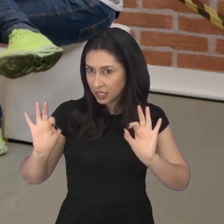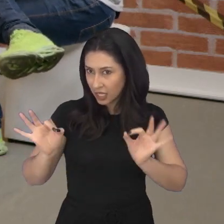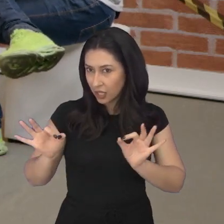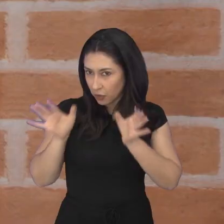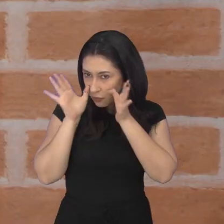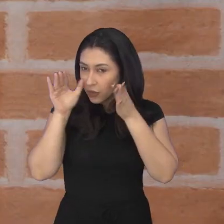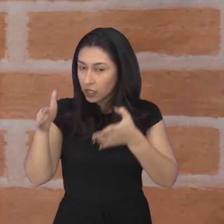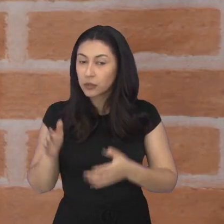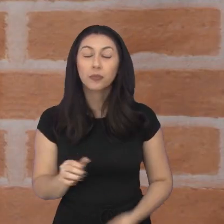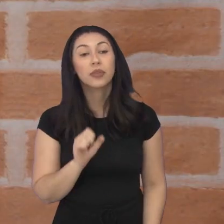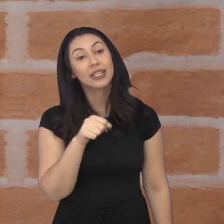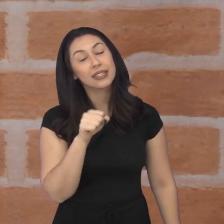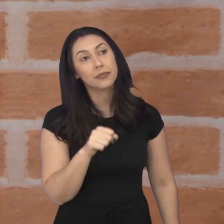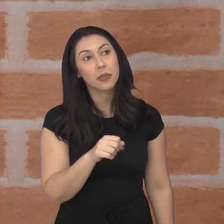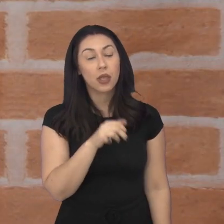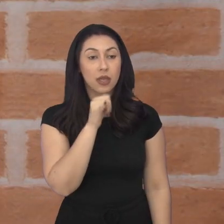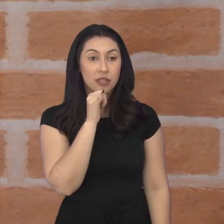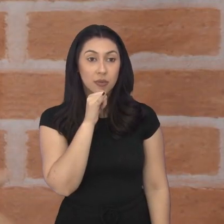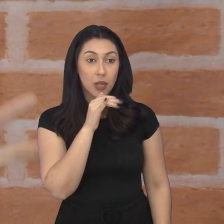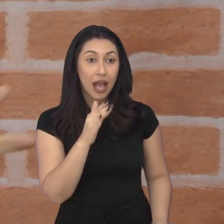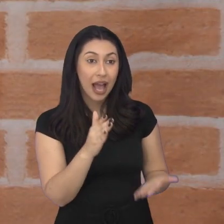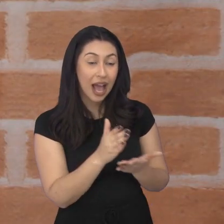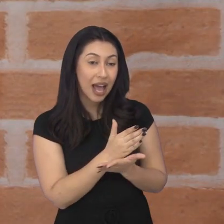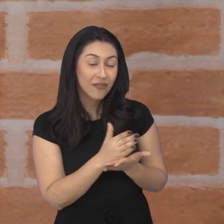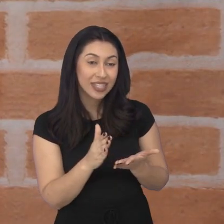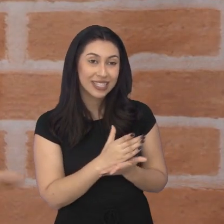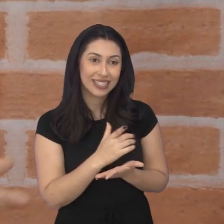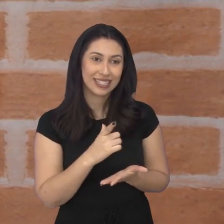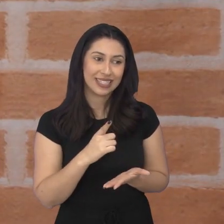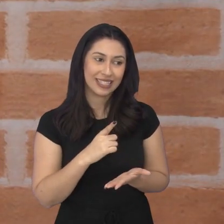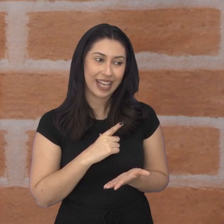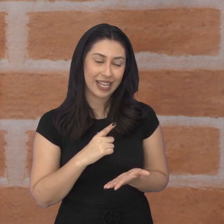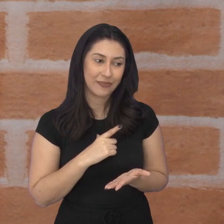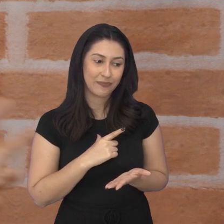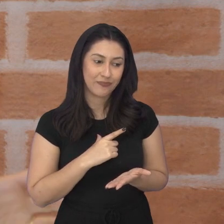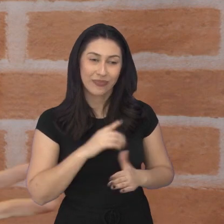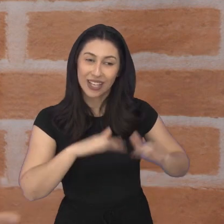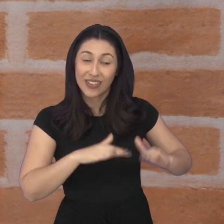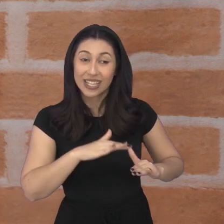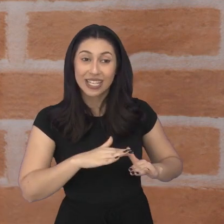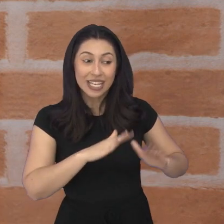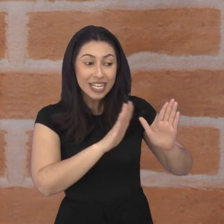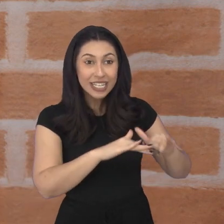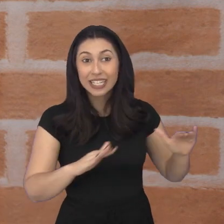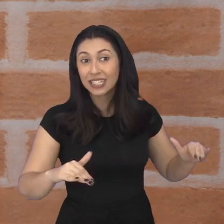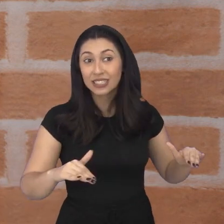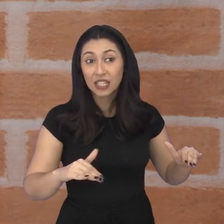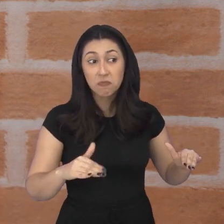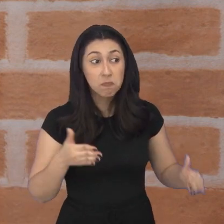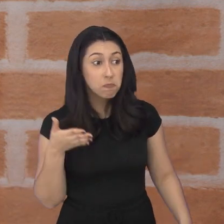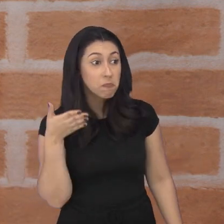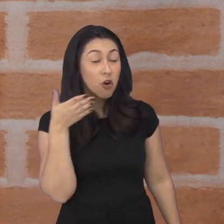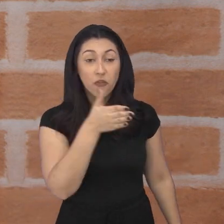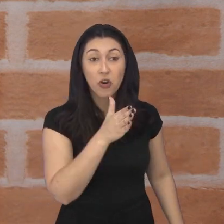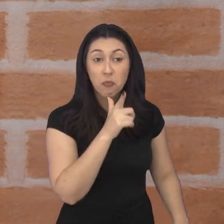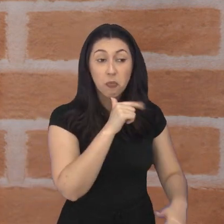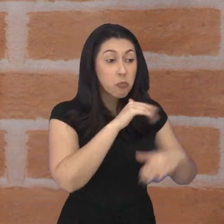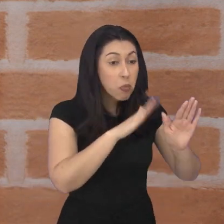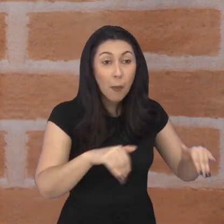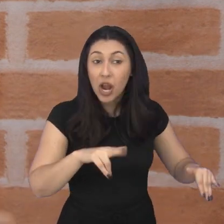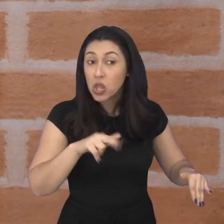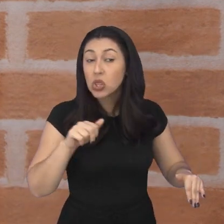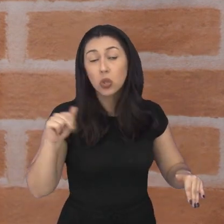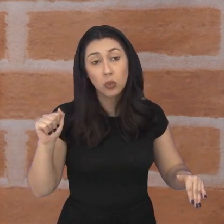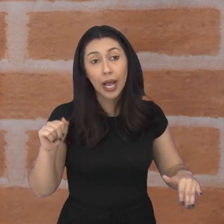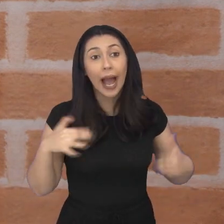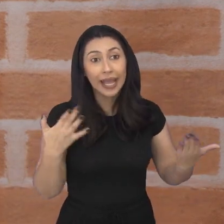eu falo assim, às vezes tem crianças, por exemplo, de projetos sociais que não conhecem o mar. E às vezes fazem uma excursão e às vezes não tem maiô para ir para praia. E o pessoal